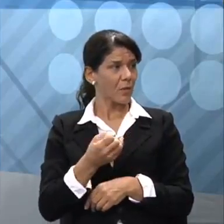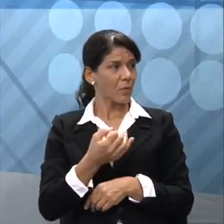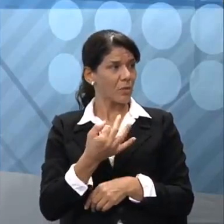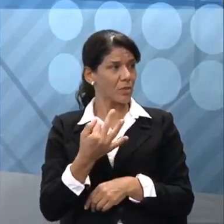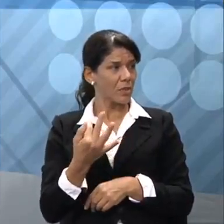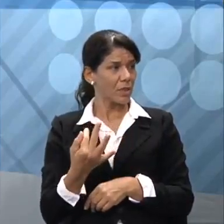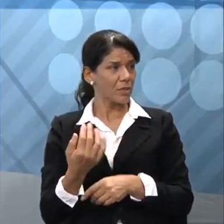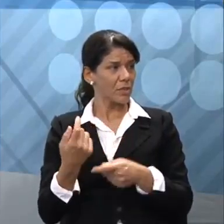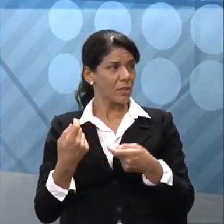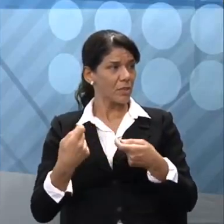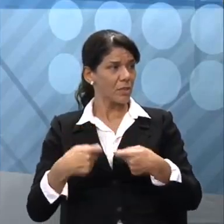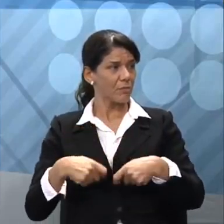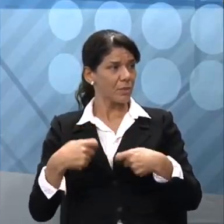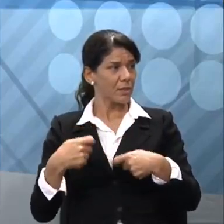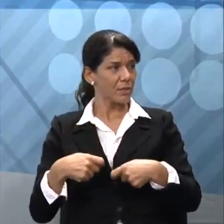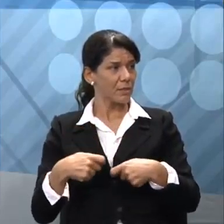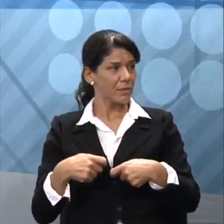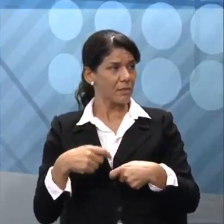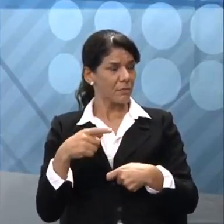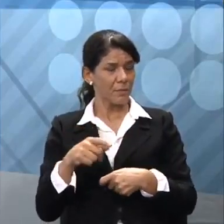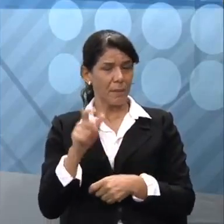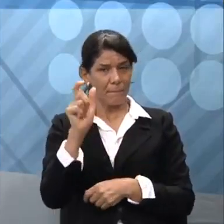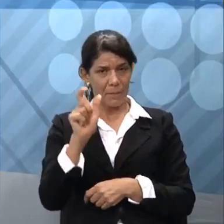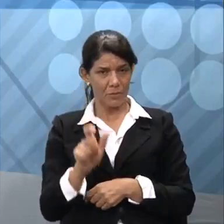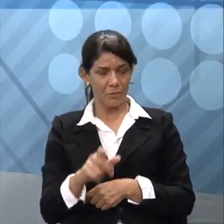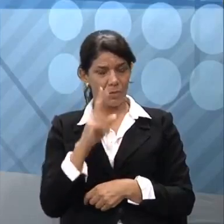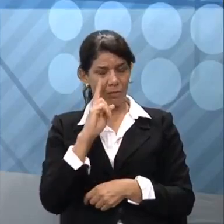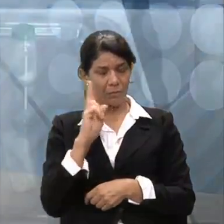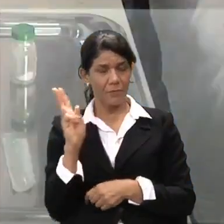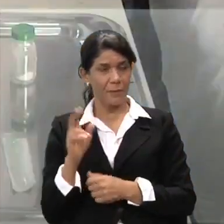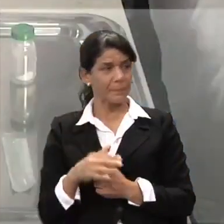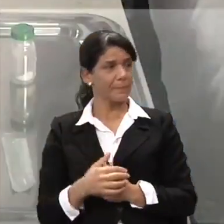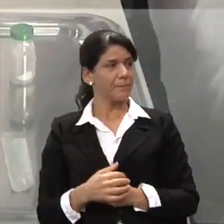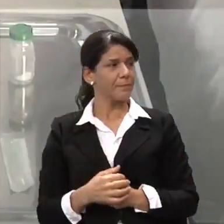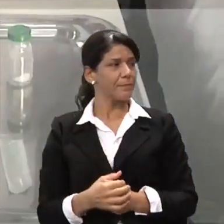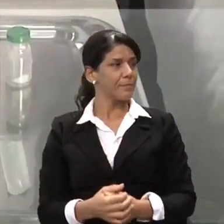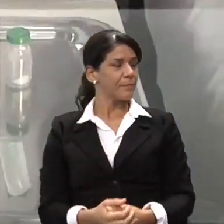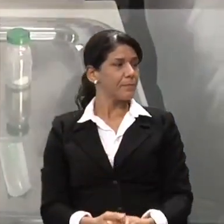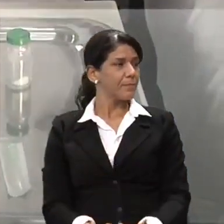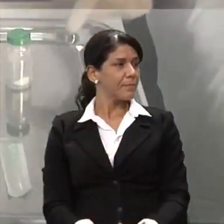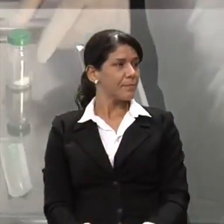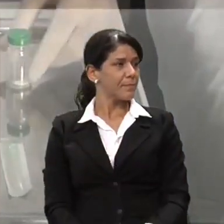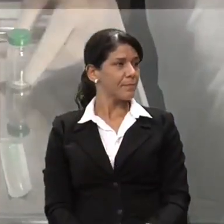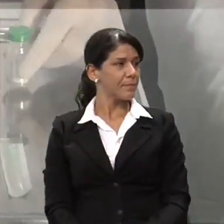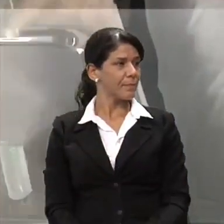quantidade necessária dessa solução para o paciente. Vamos para a técnica.